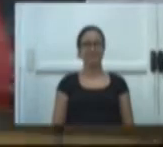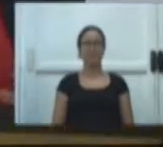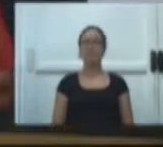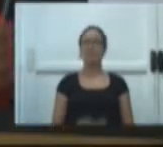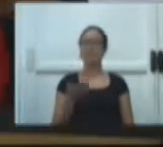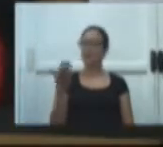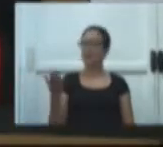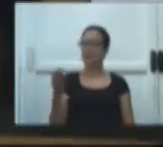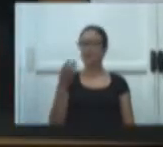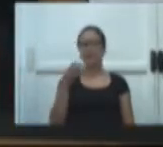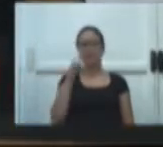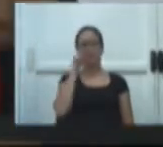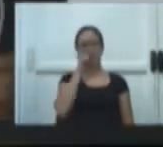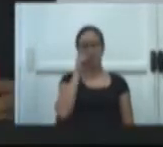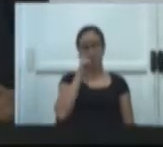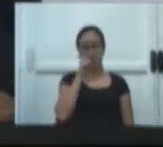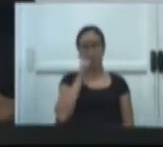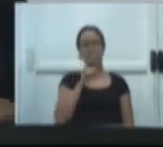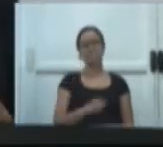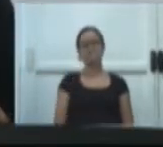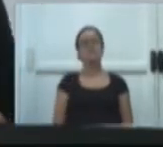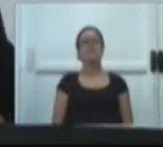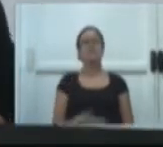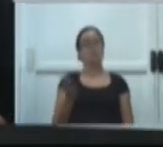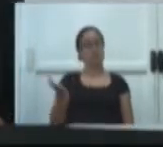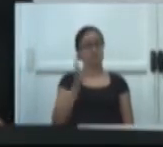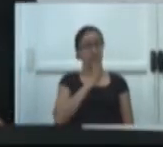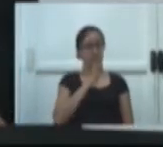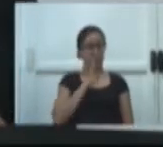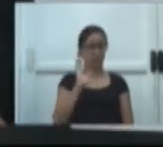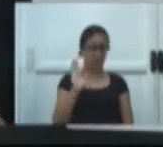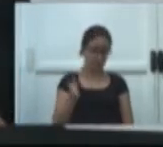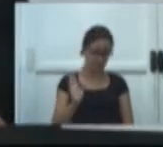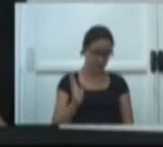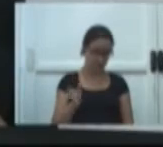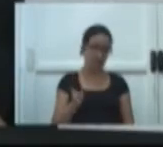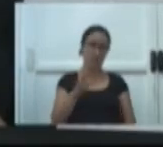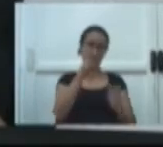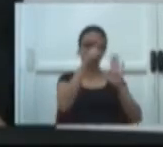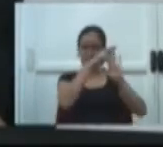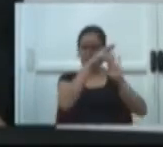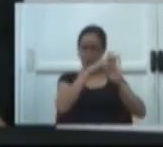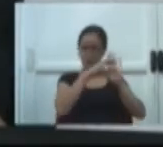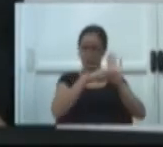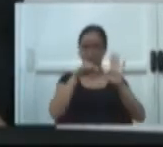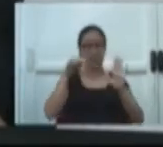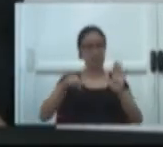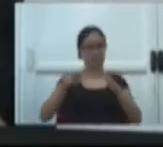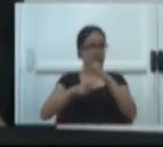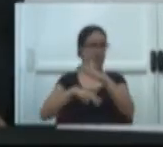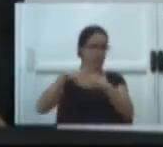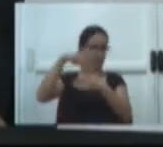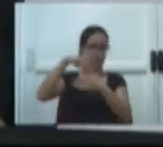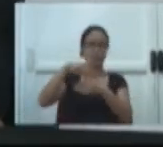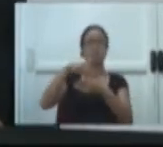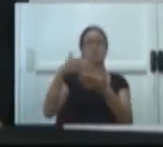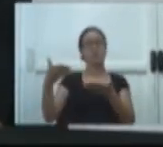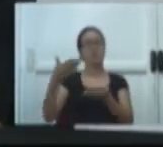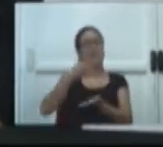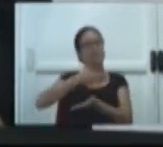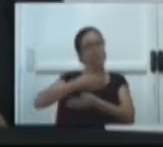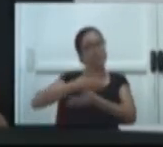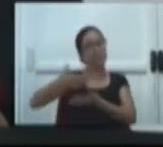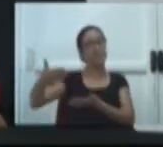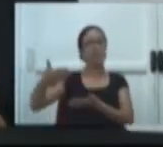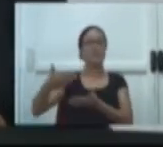Eunice Lopes, a senhora já é conhecedora do regimento e como funciona a tribuna. A partir de agora, a senhora tem 5 minutos